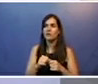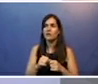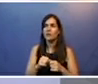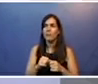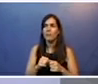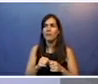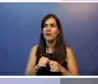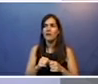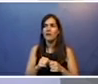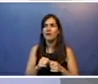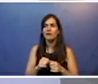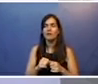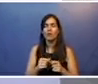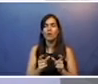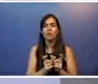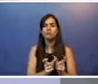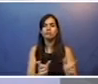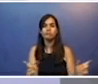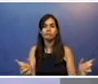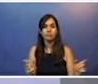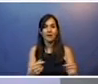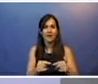250 metros.